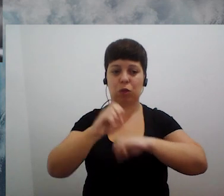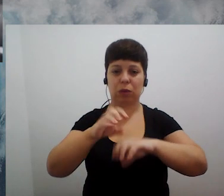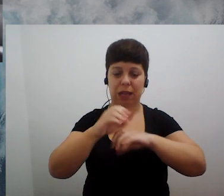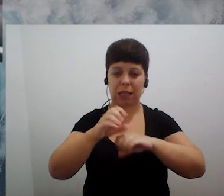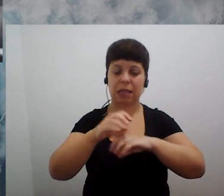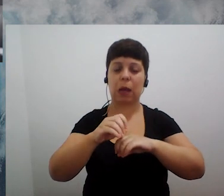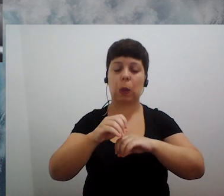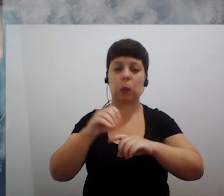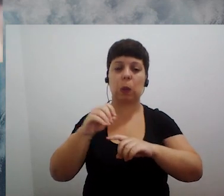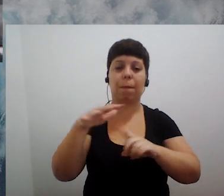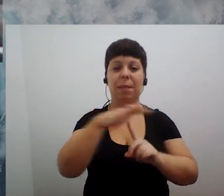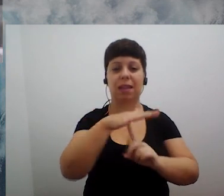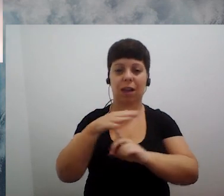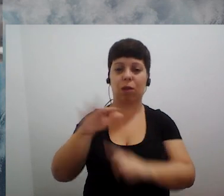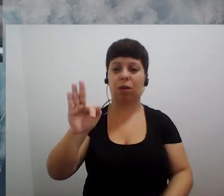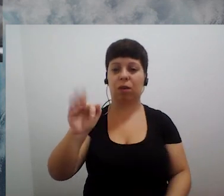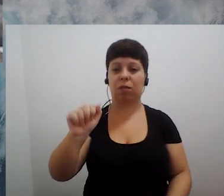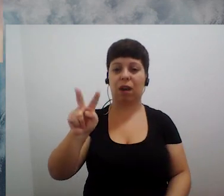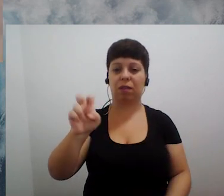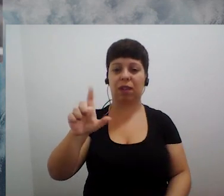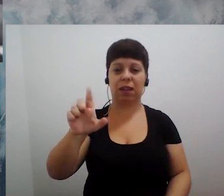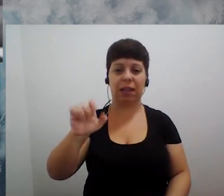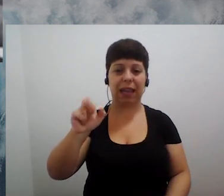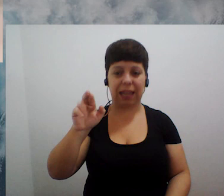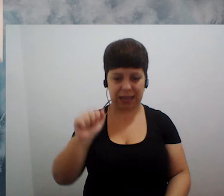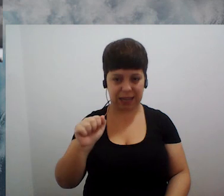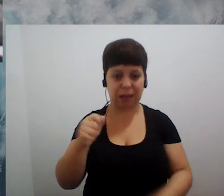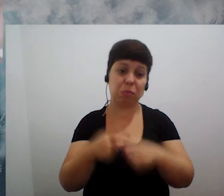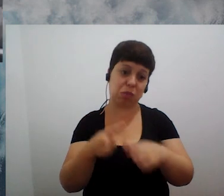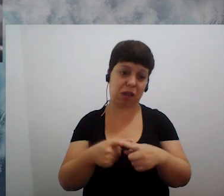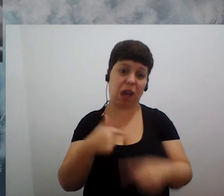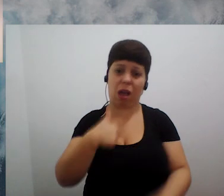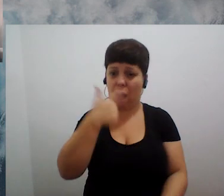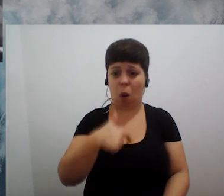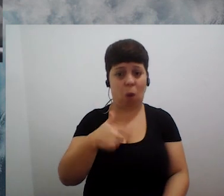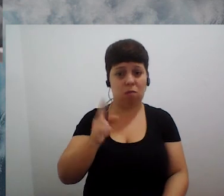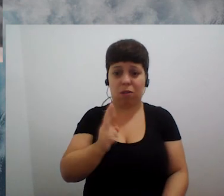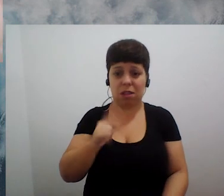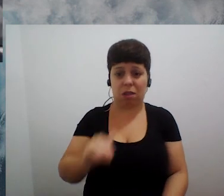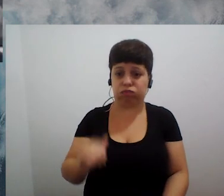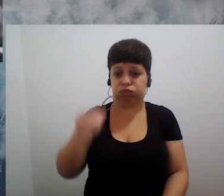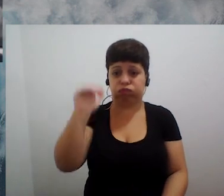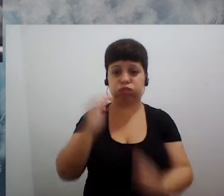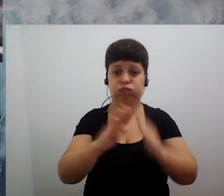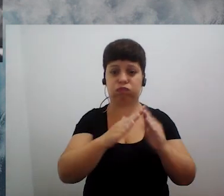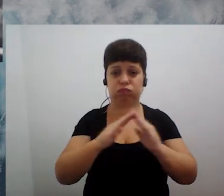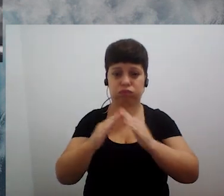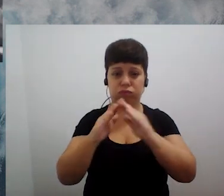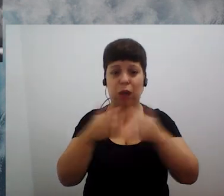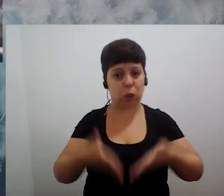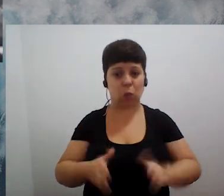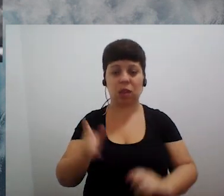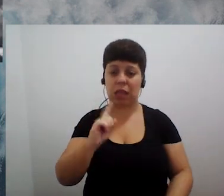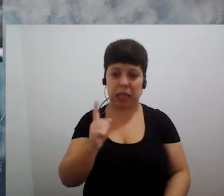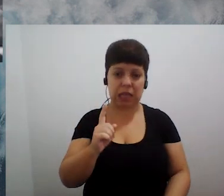da Plataforma de Educação Ambiental Faveleira, que recebe esse nome muito por conta de eu, desde sempre, morar na